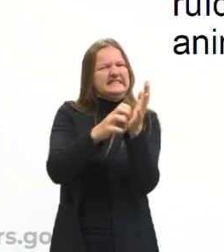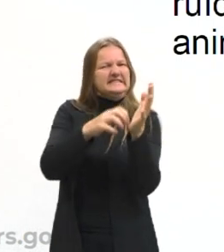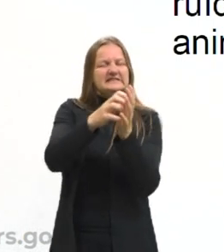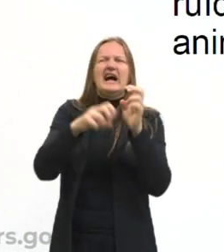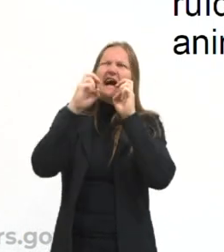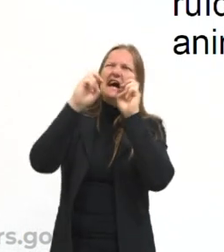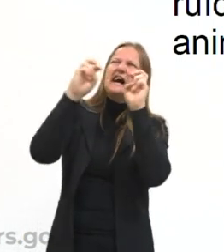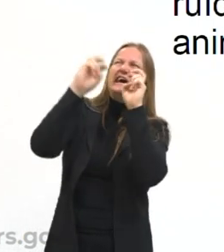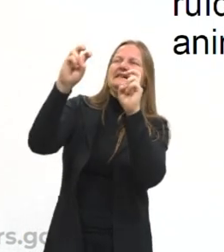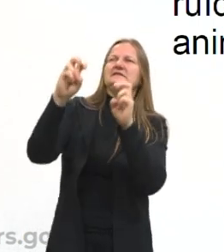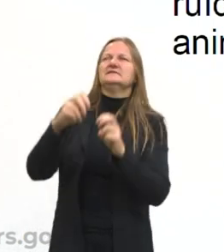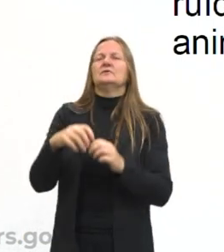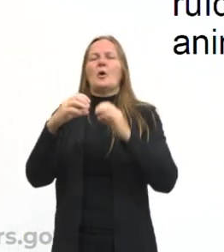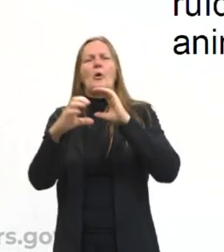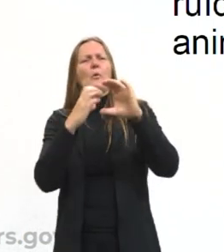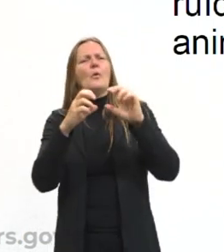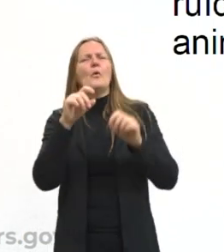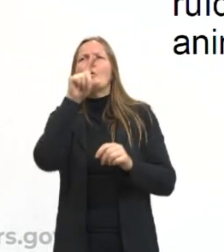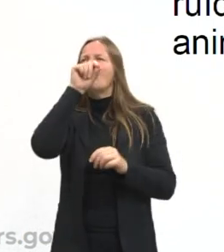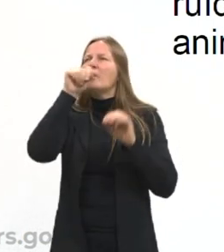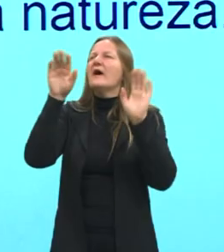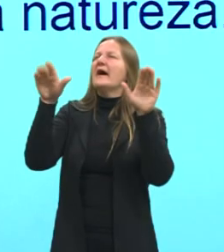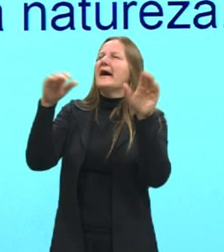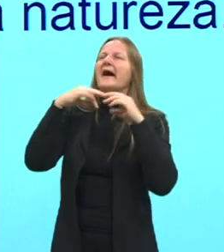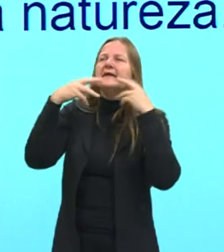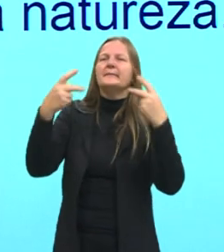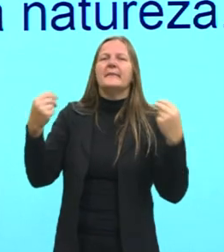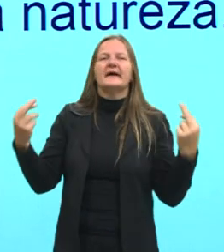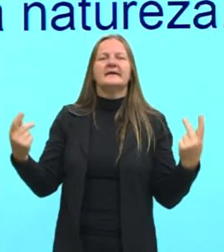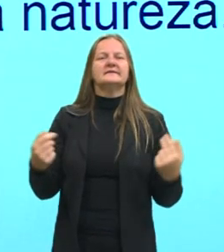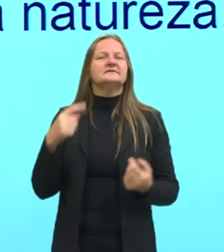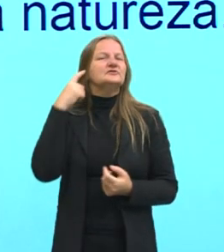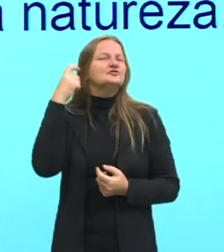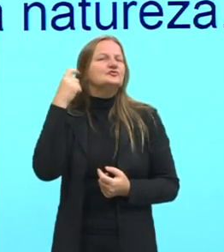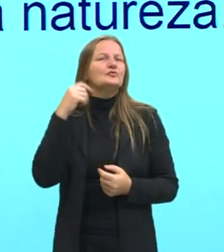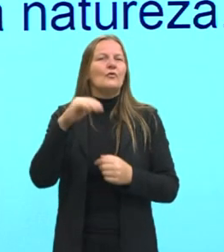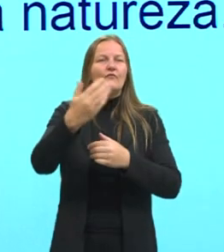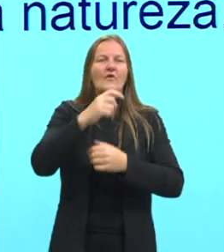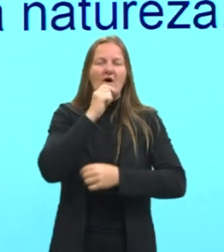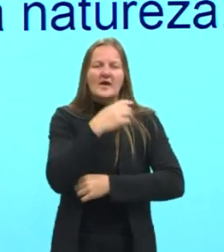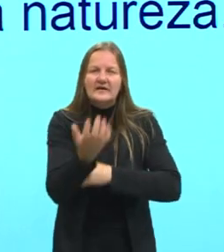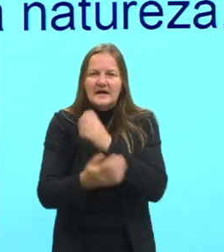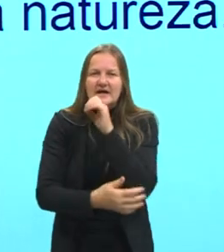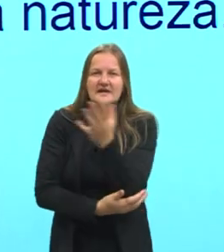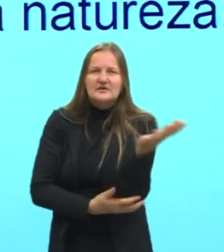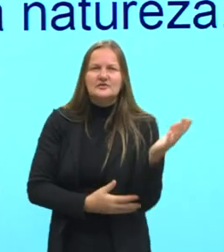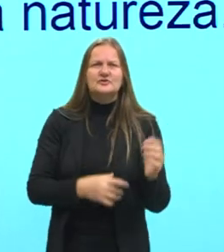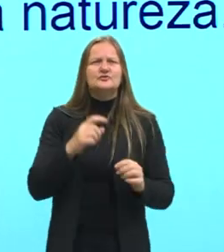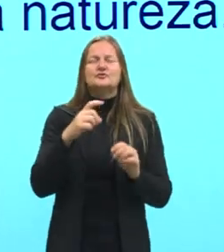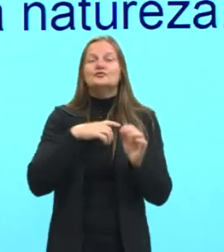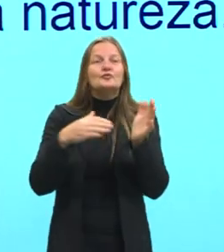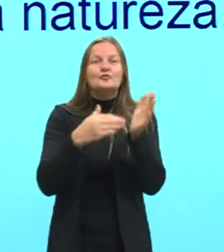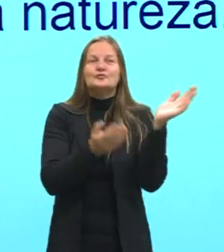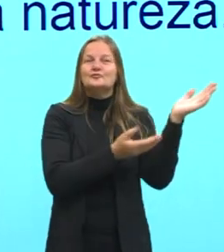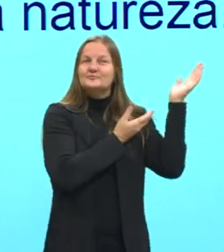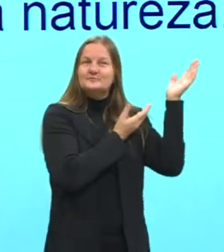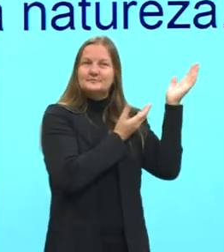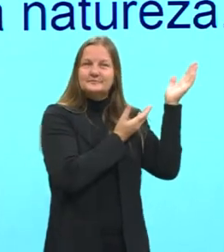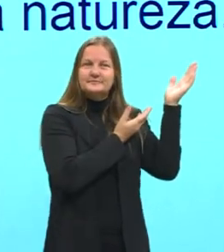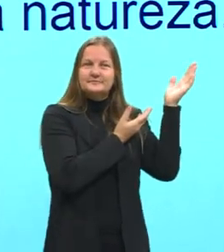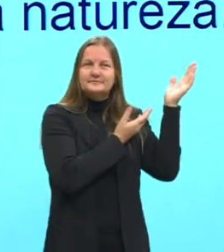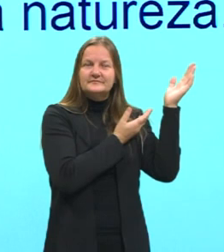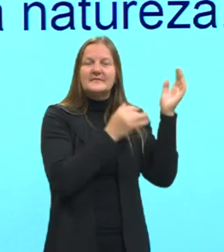gritos, dos cantos de animais, sons da natureza. Então, aqui, todos esses exemplos aqui no